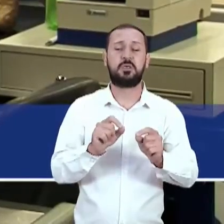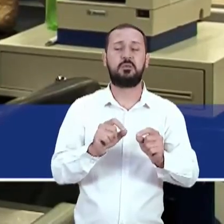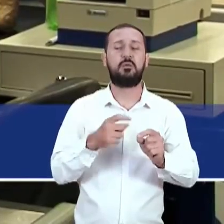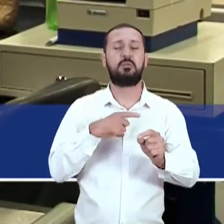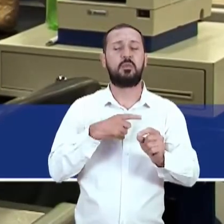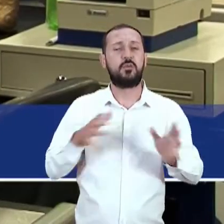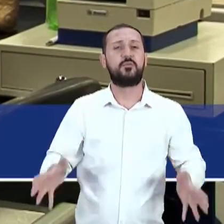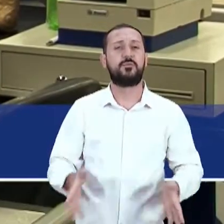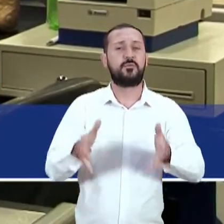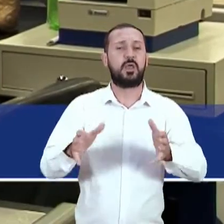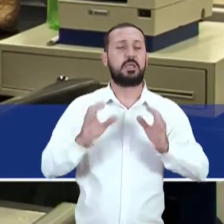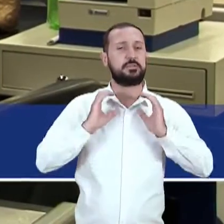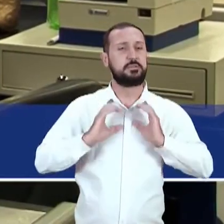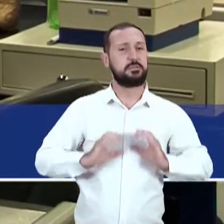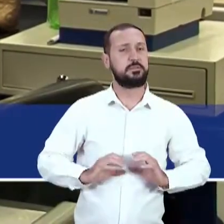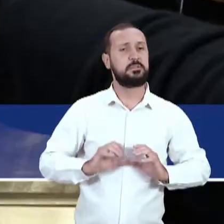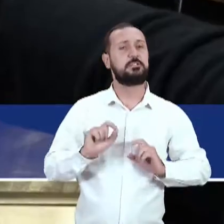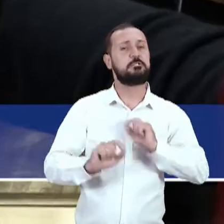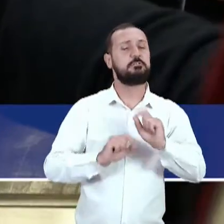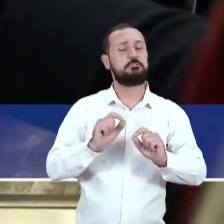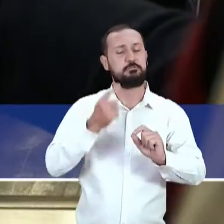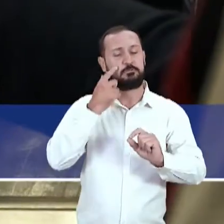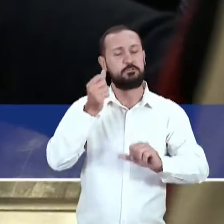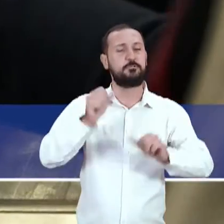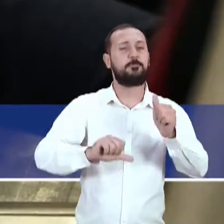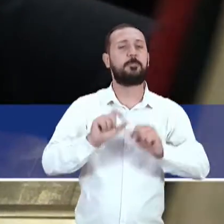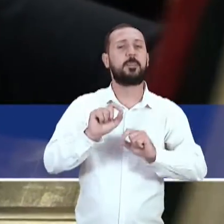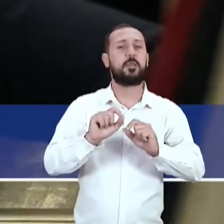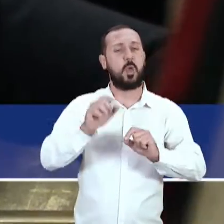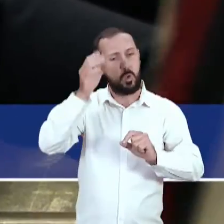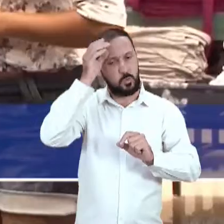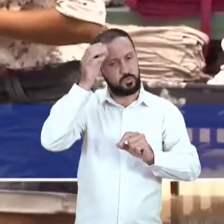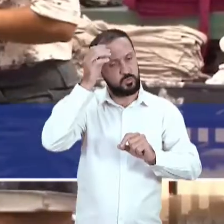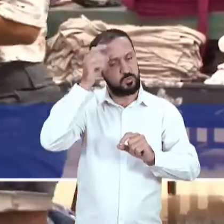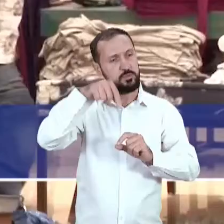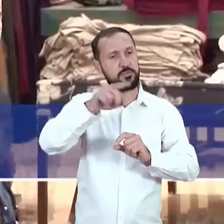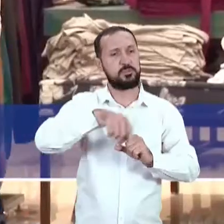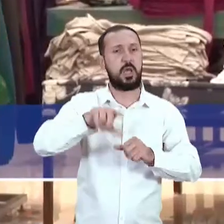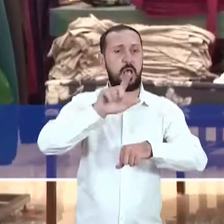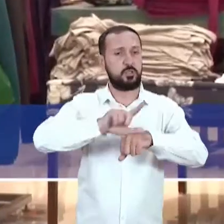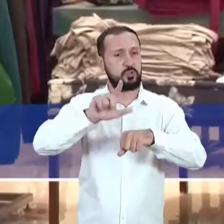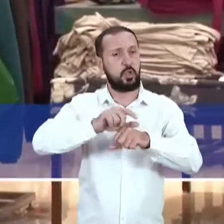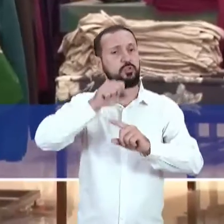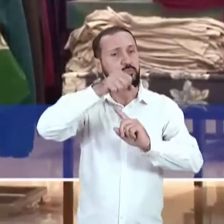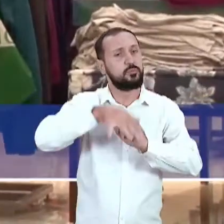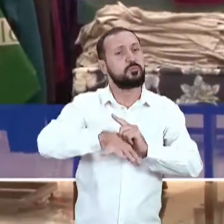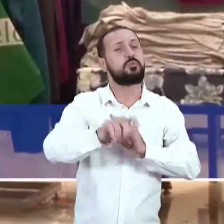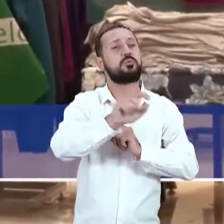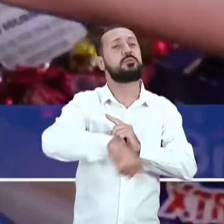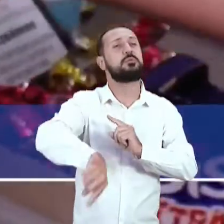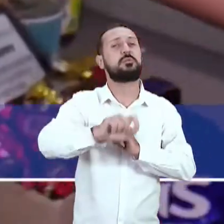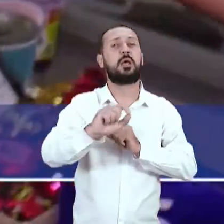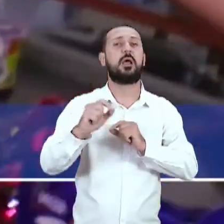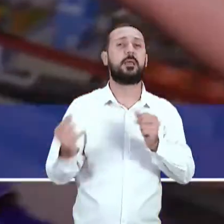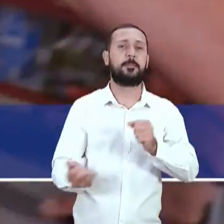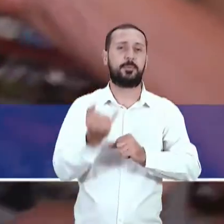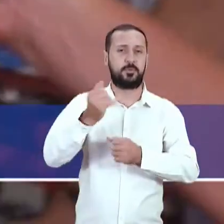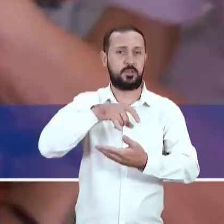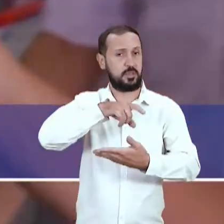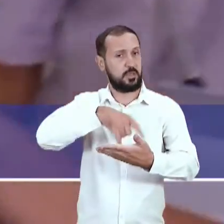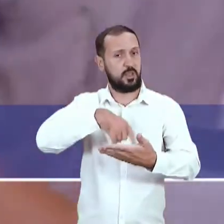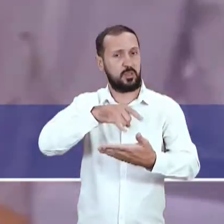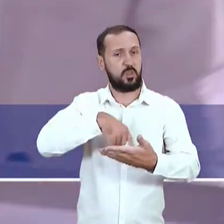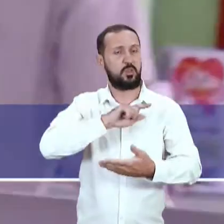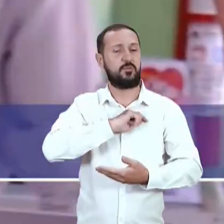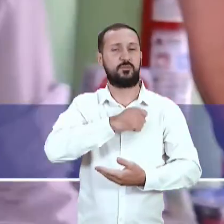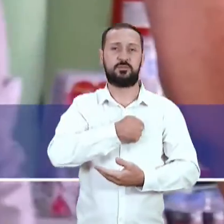que visa estimular a cidadania fiscal com o intuito de conscientizar comerciantes e consumidores sobre a